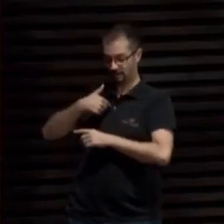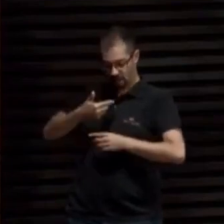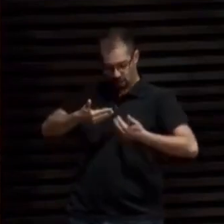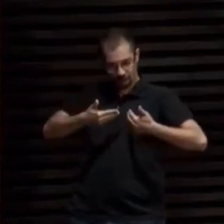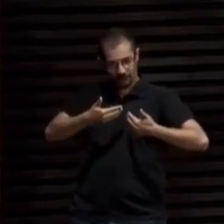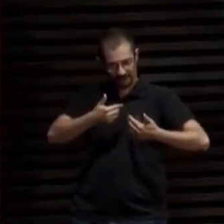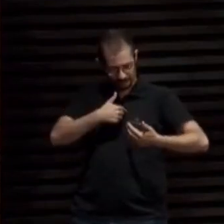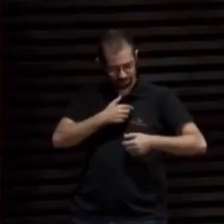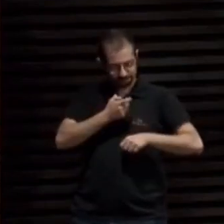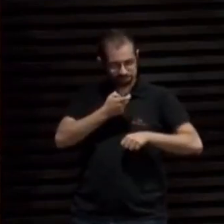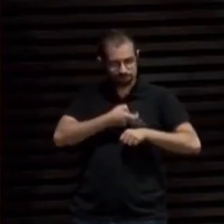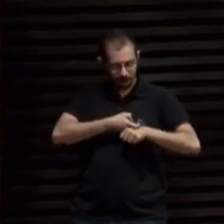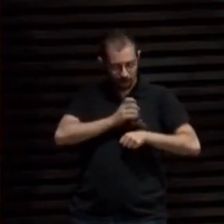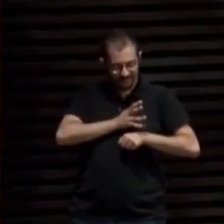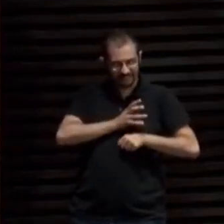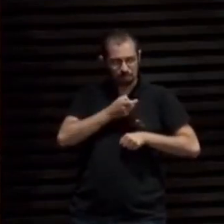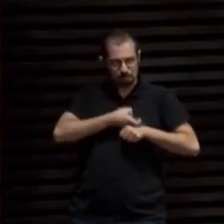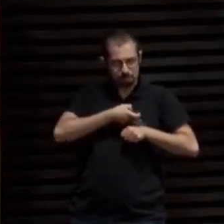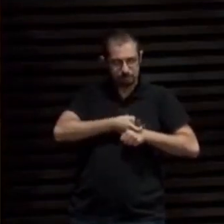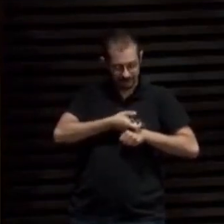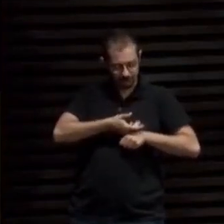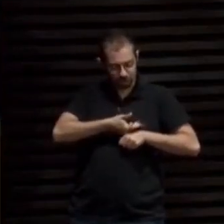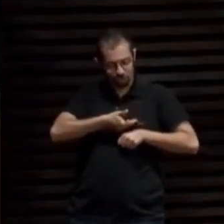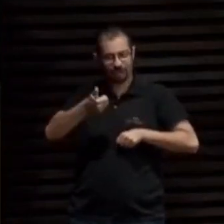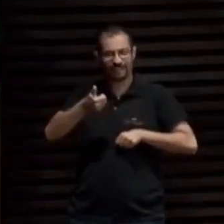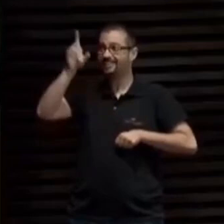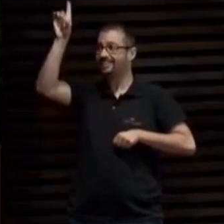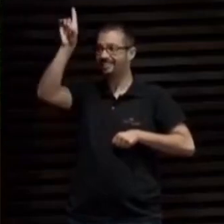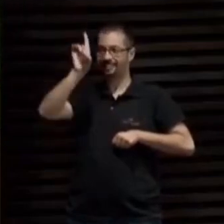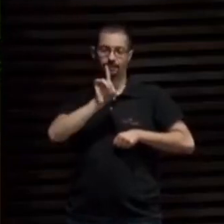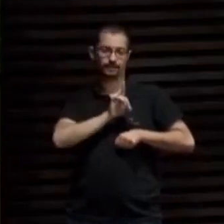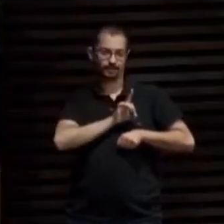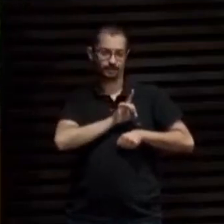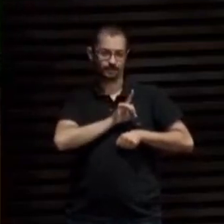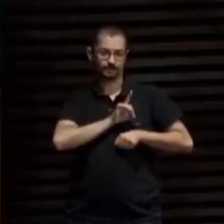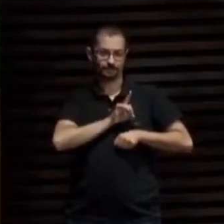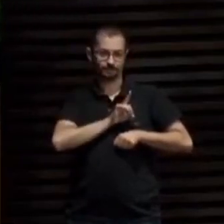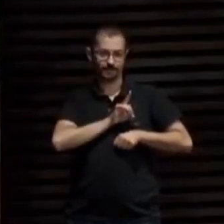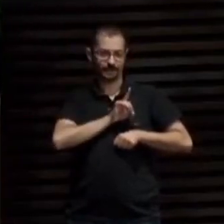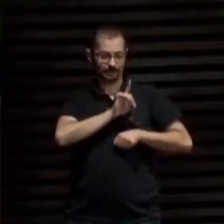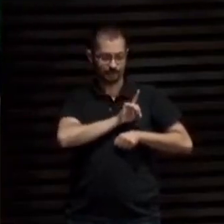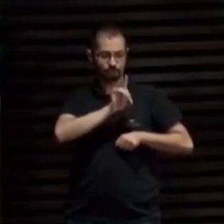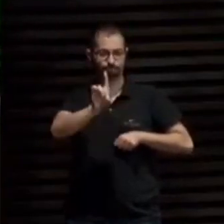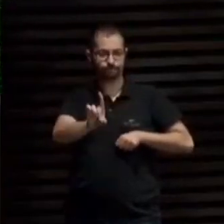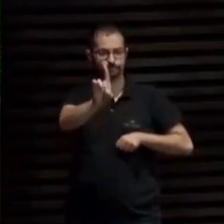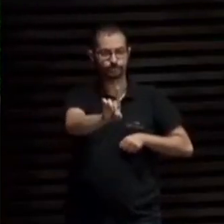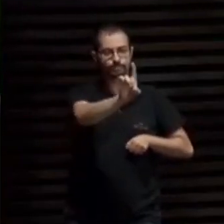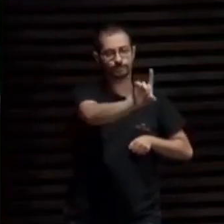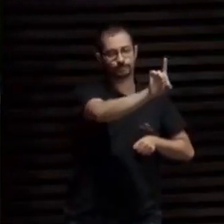Porque senão não vai ter afinação.